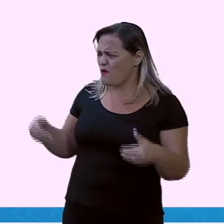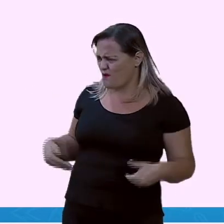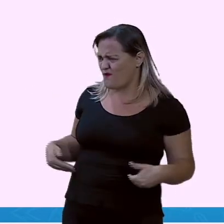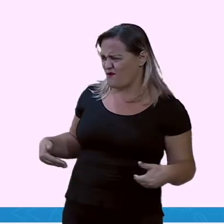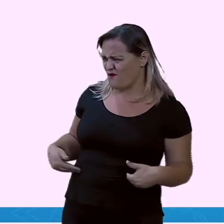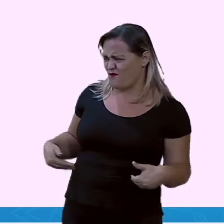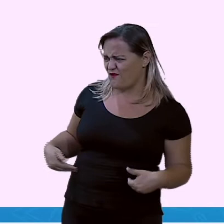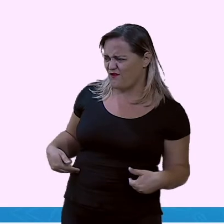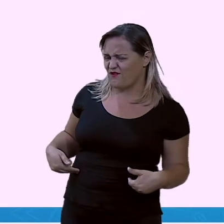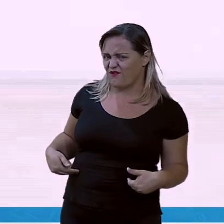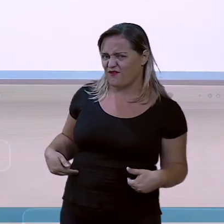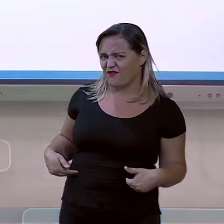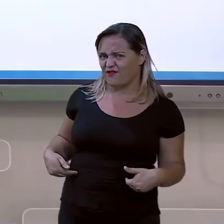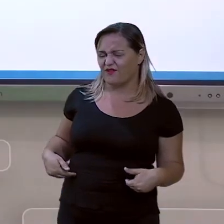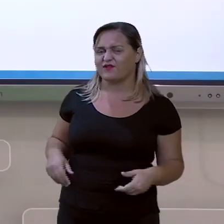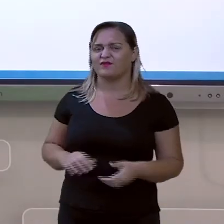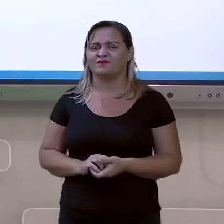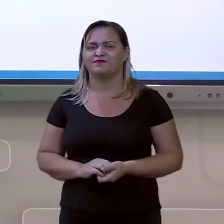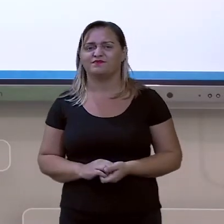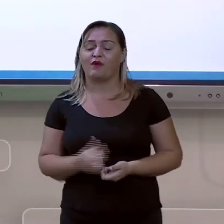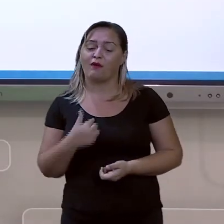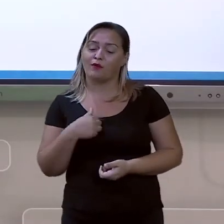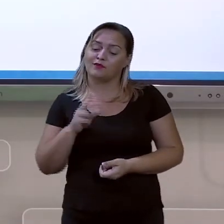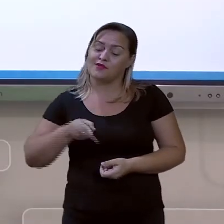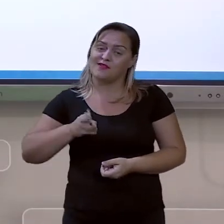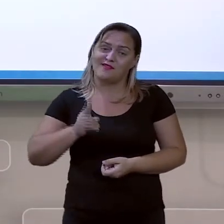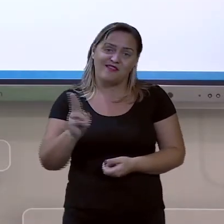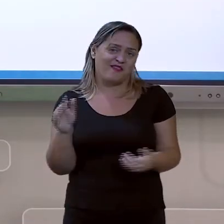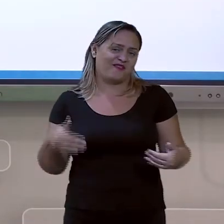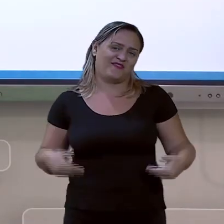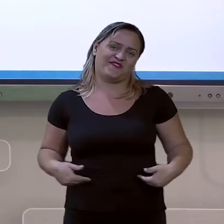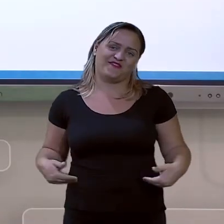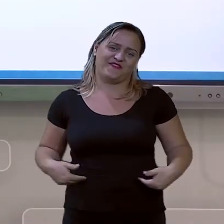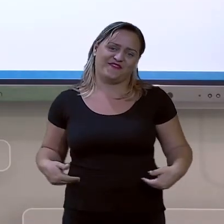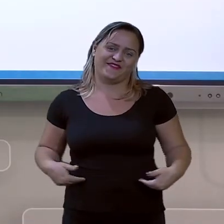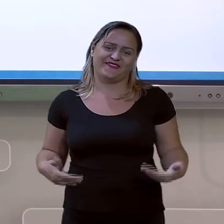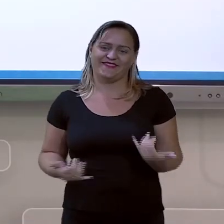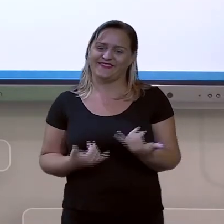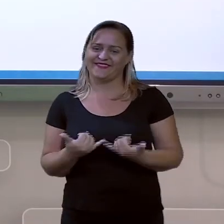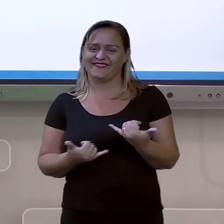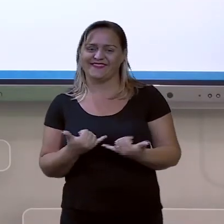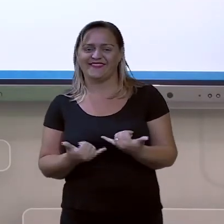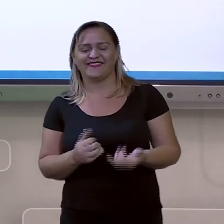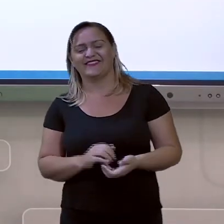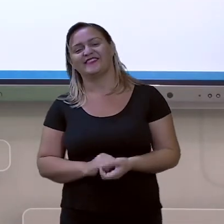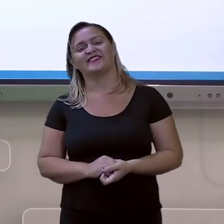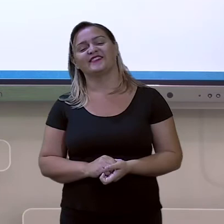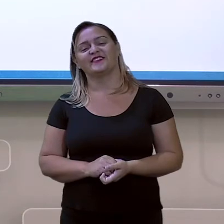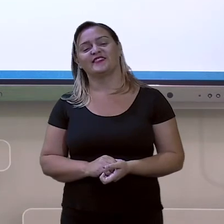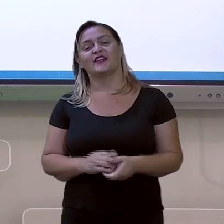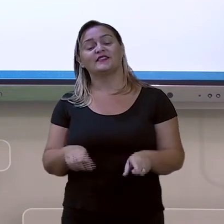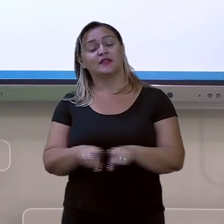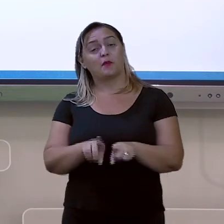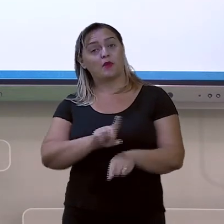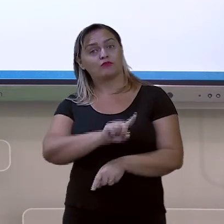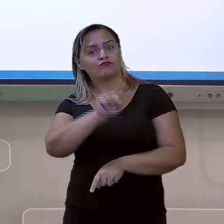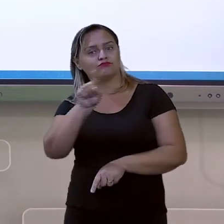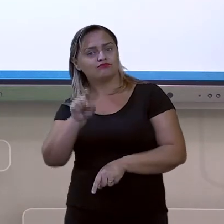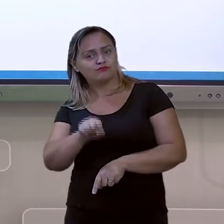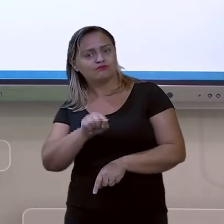fome. No meu caso é sempre, eu sempre estou com fome. Mas então eu também tenho um ponto